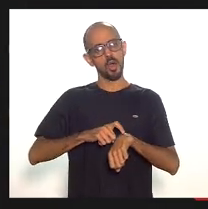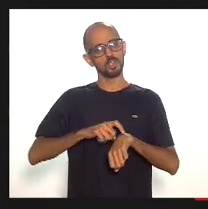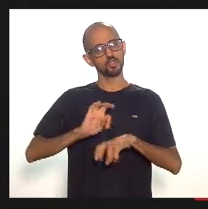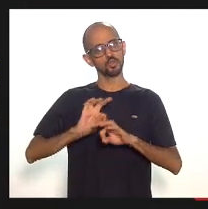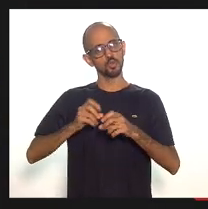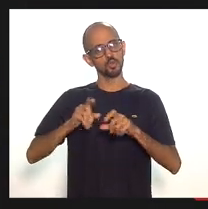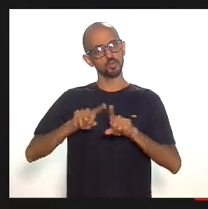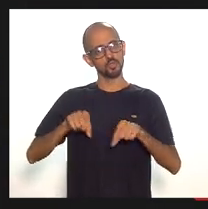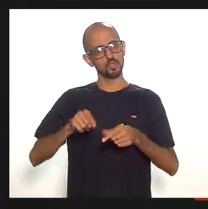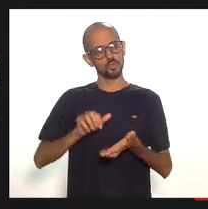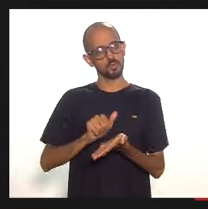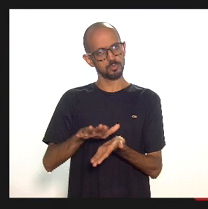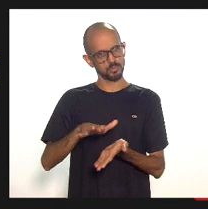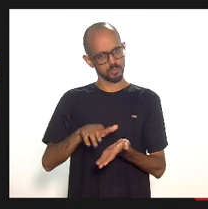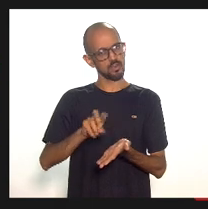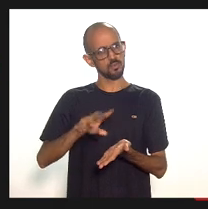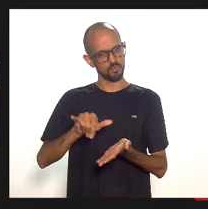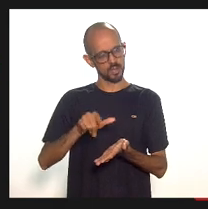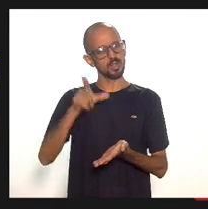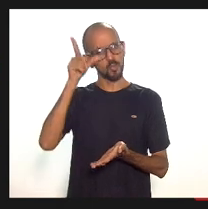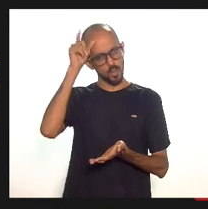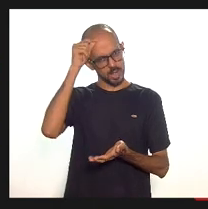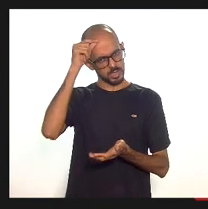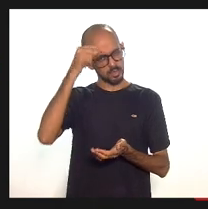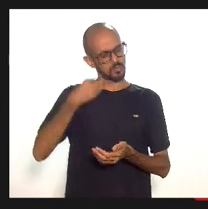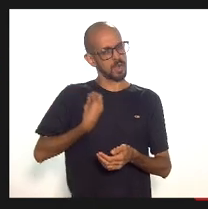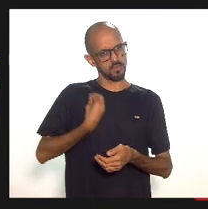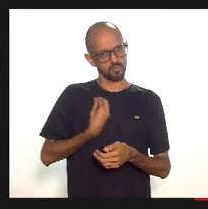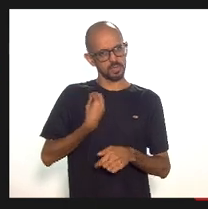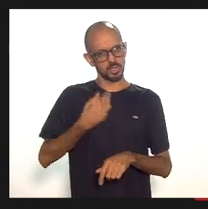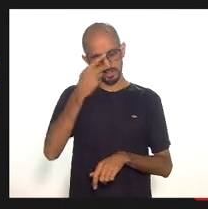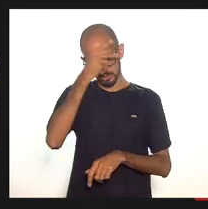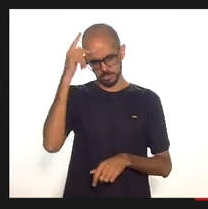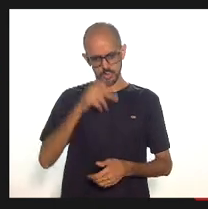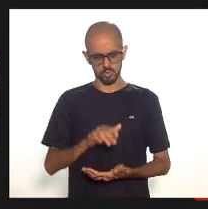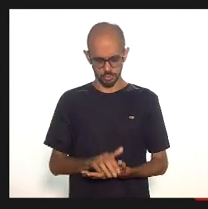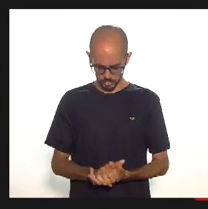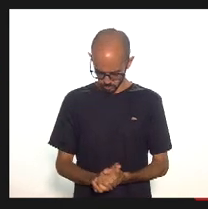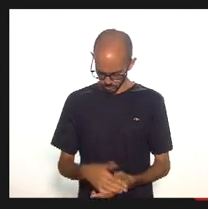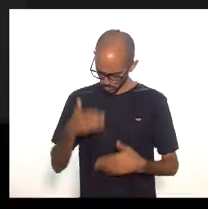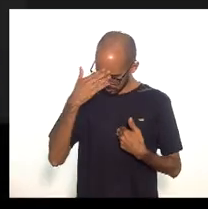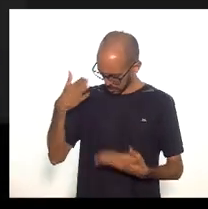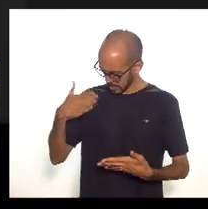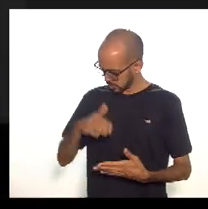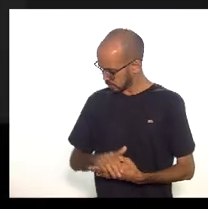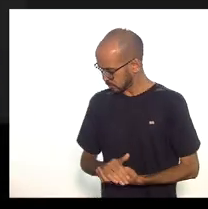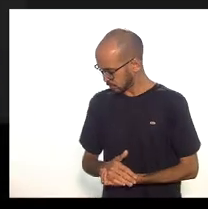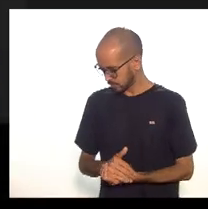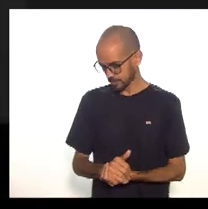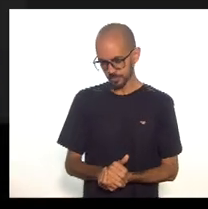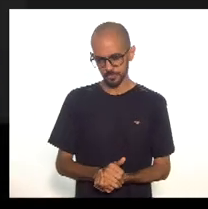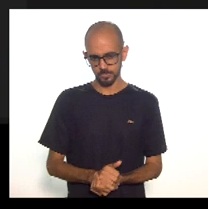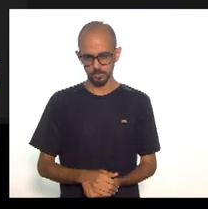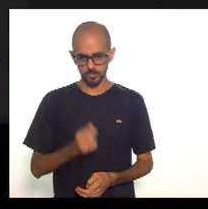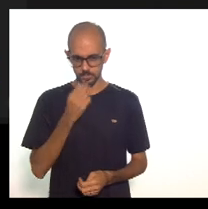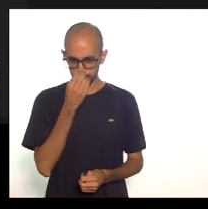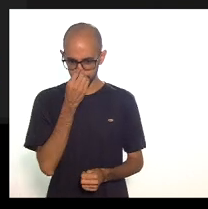estar amenizando a vida das pessoas e a gente vai estar aqui salvando muitas as vidas. Muito obrigado.